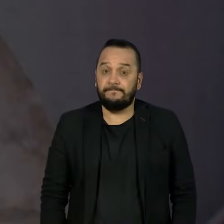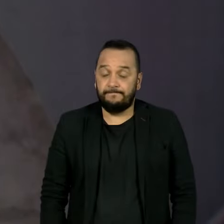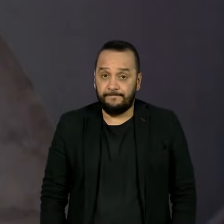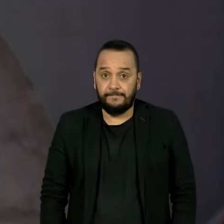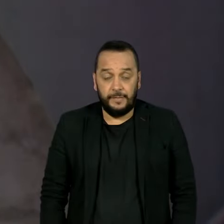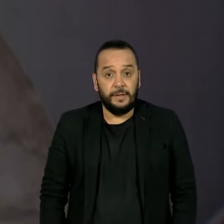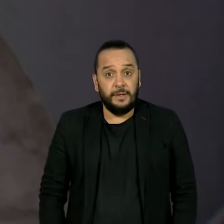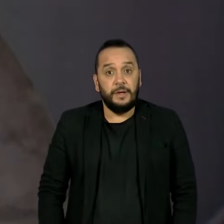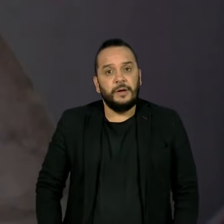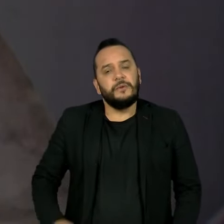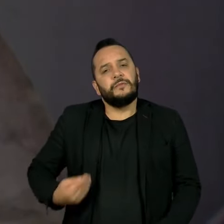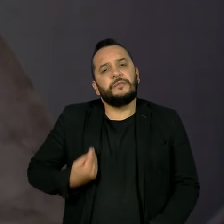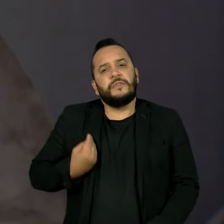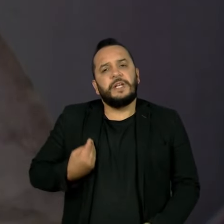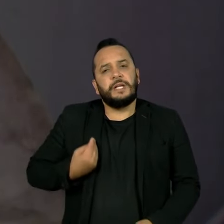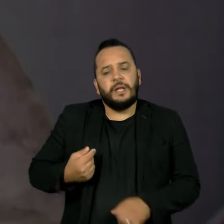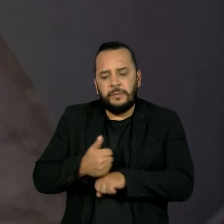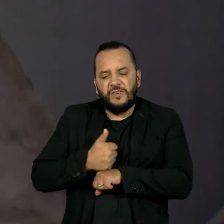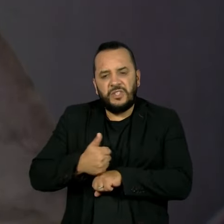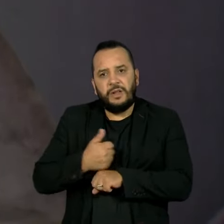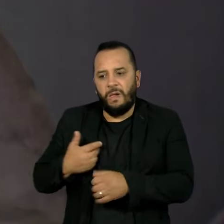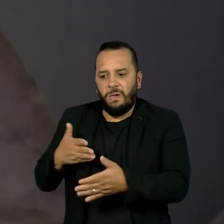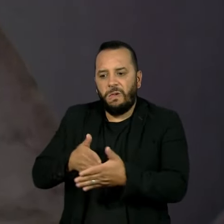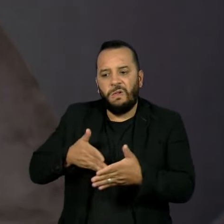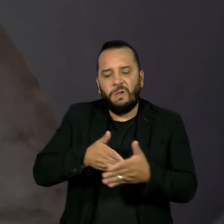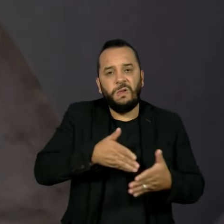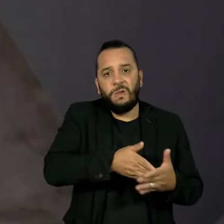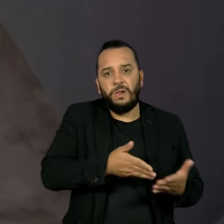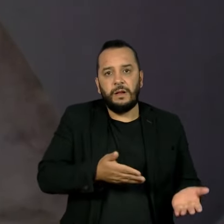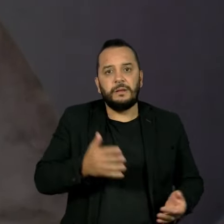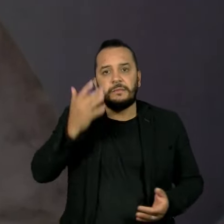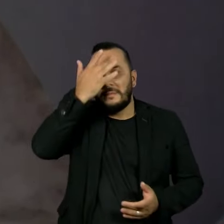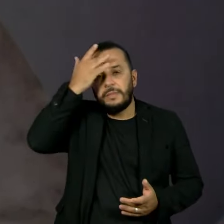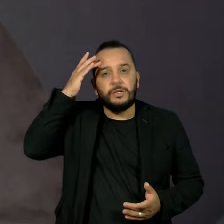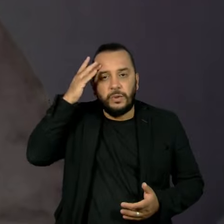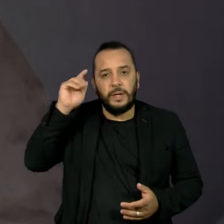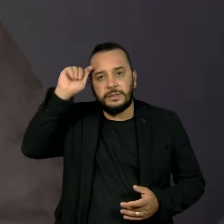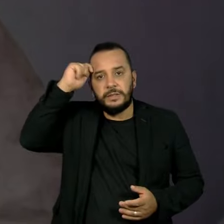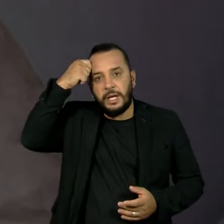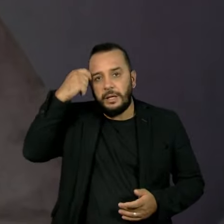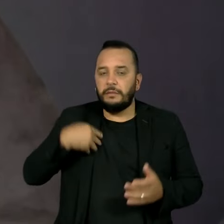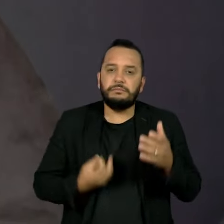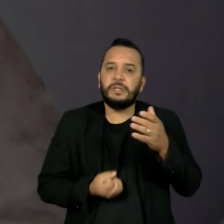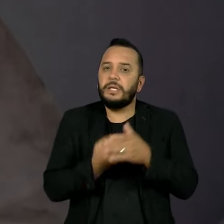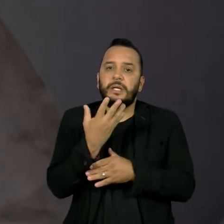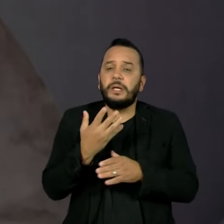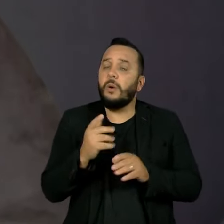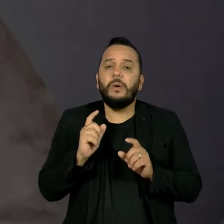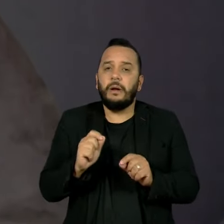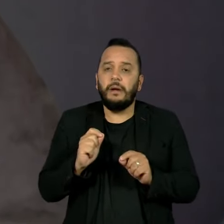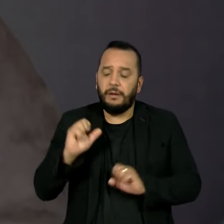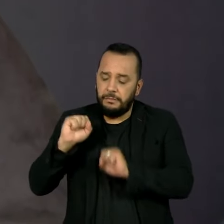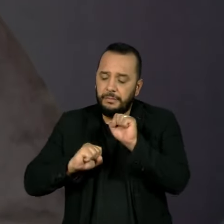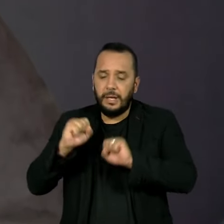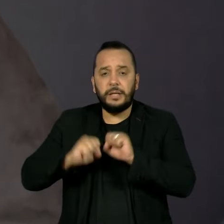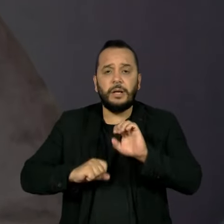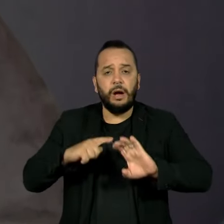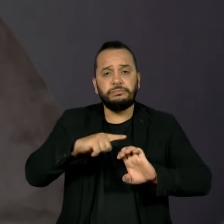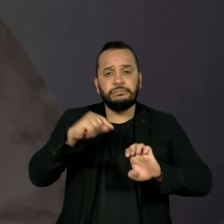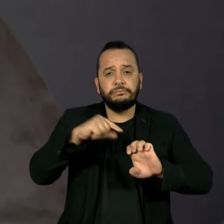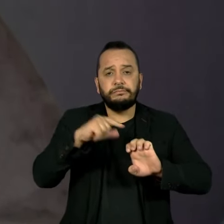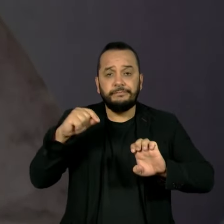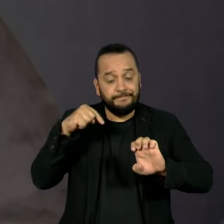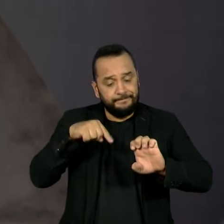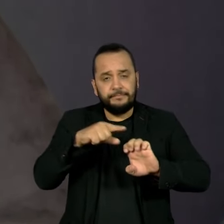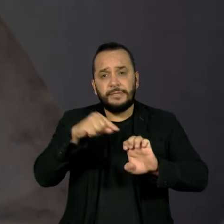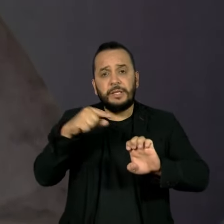Barreiras na vida profissional levam pessoas negras para o empreendedorismo. Dentro desse cenário, o número de pessoas